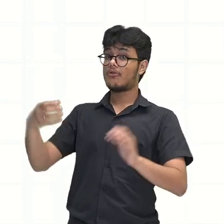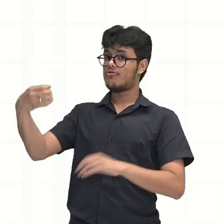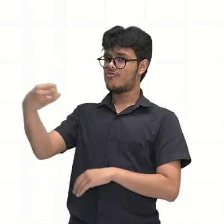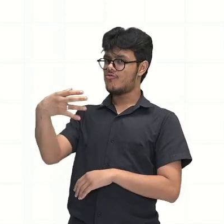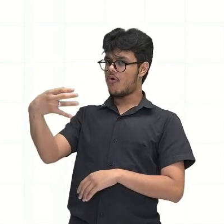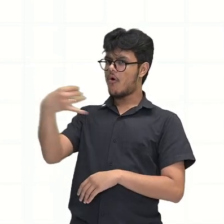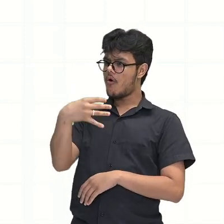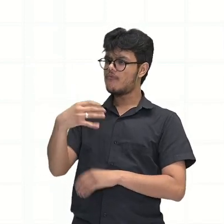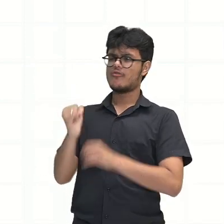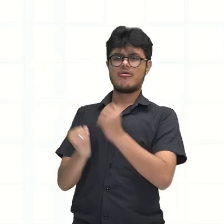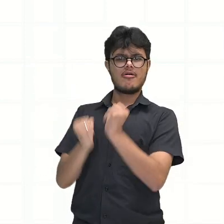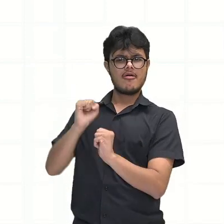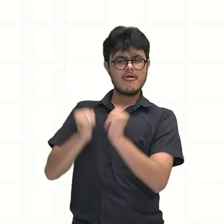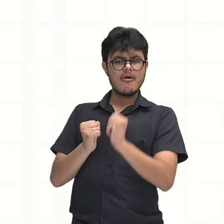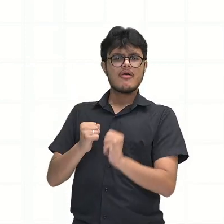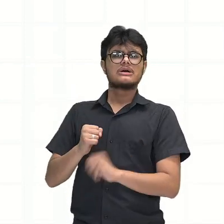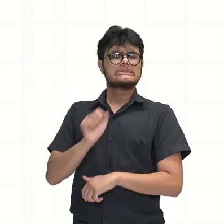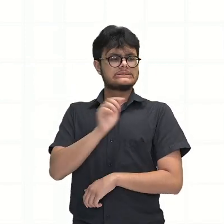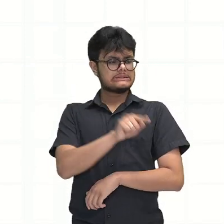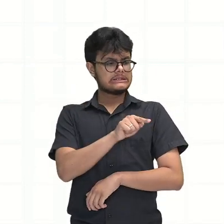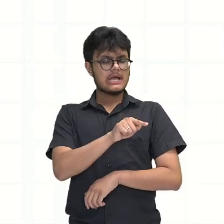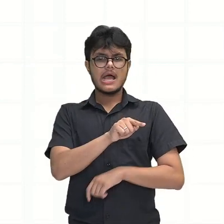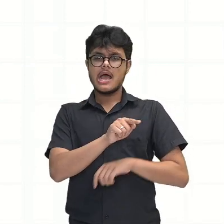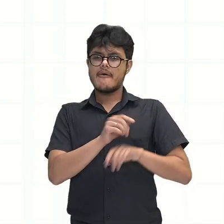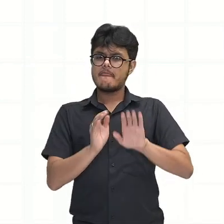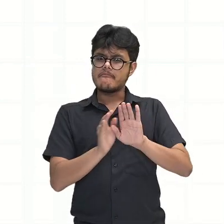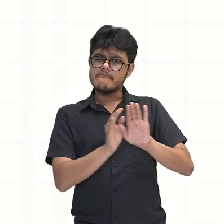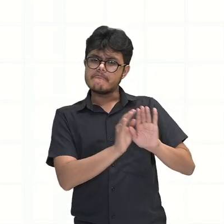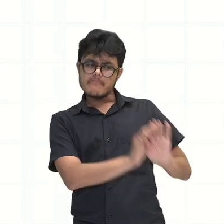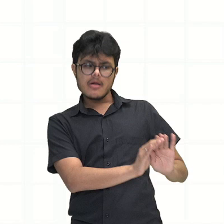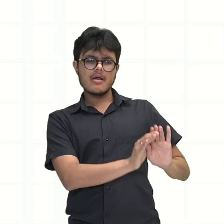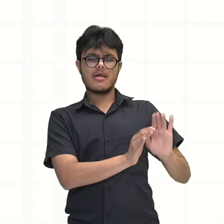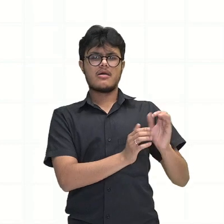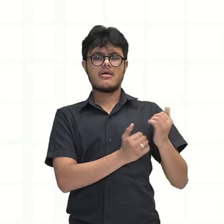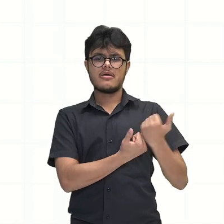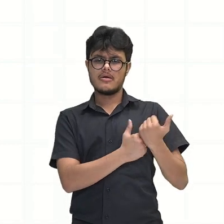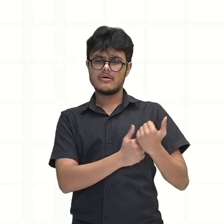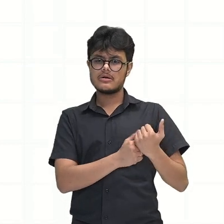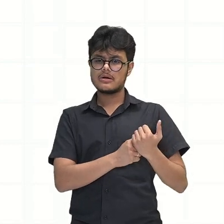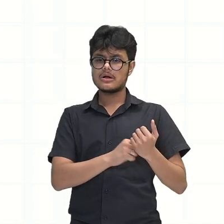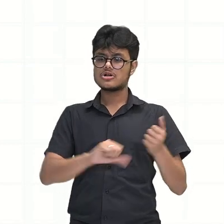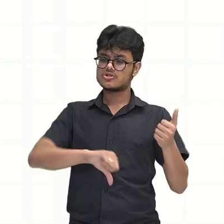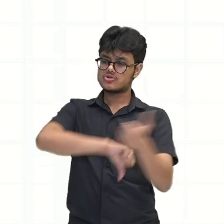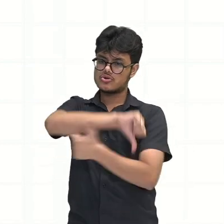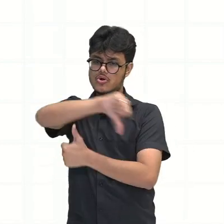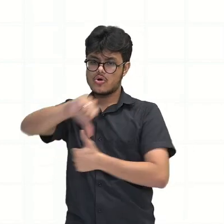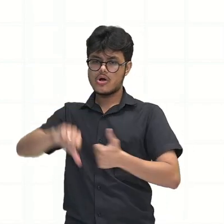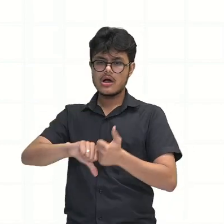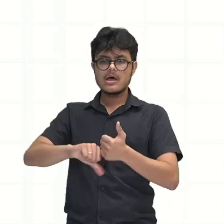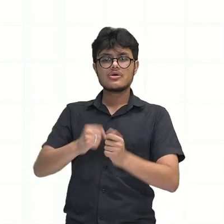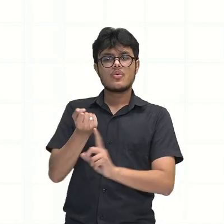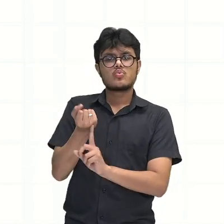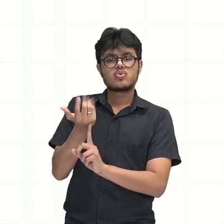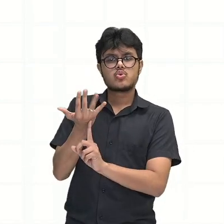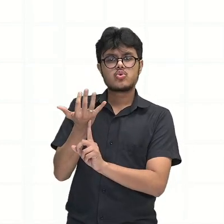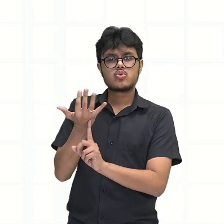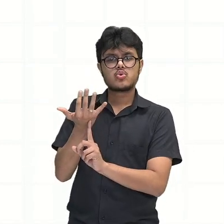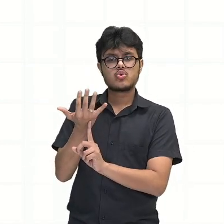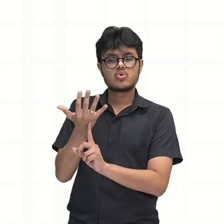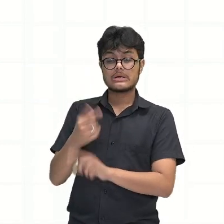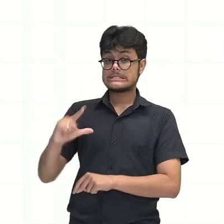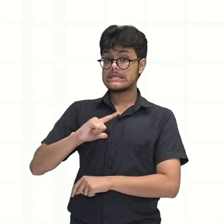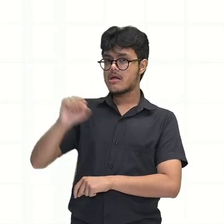indústria, substituindo os mecanismos a vapor. Então, naquela época, nós tínhamos